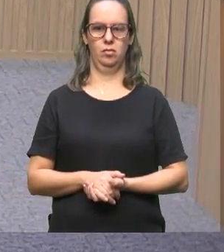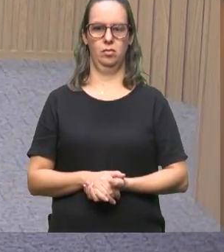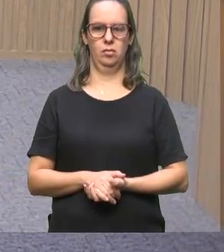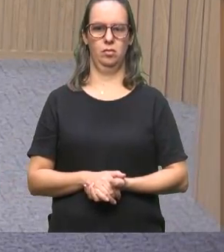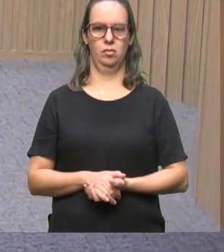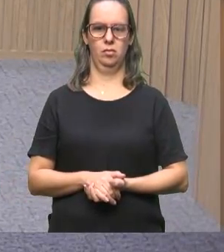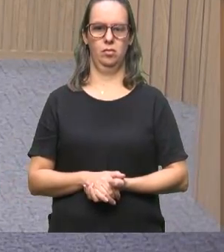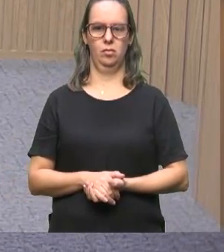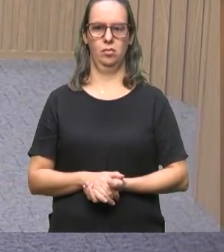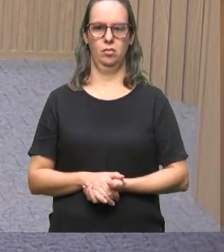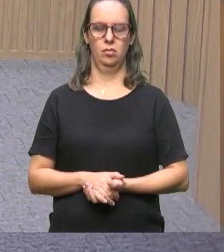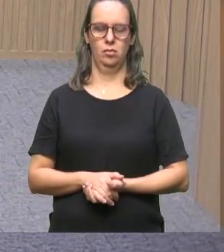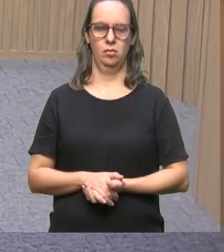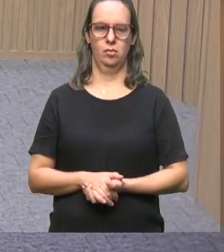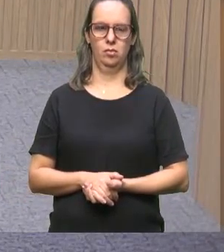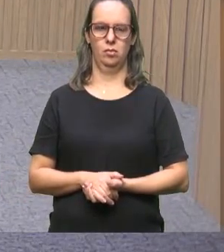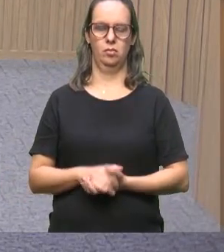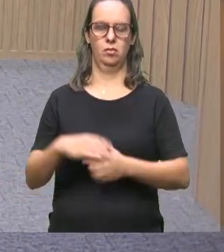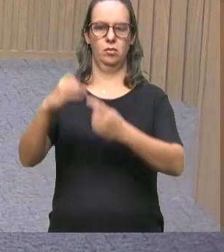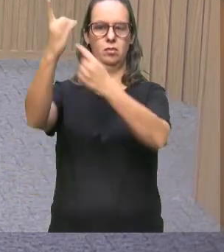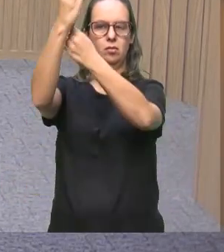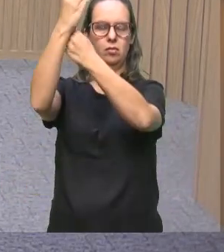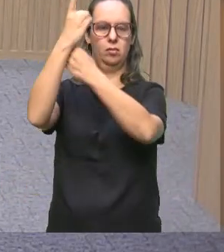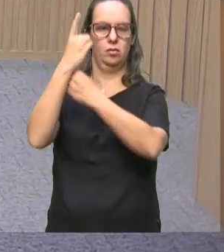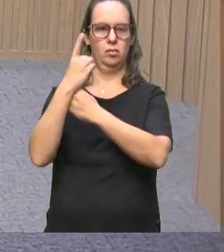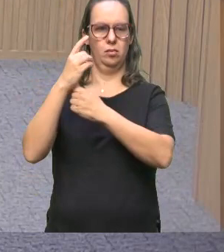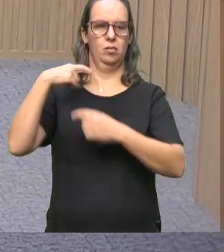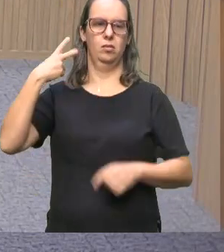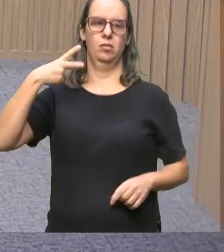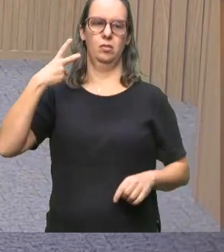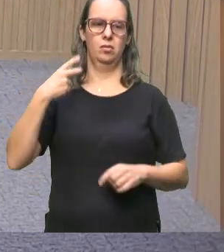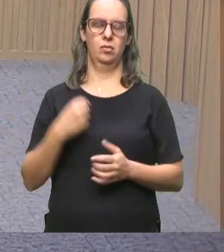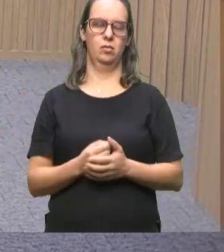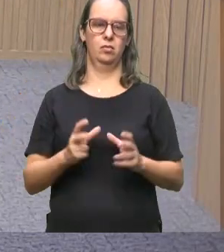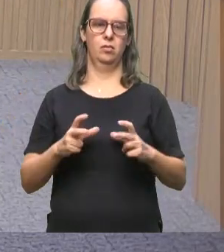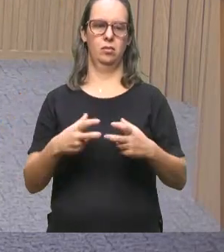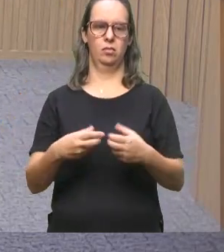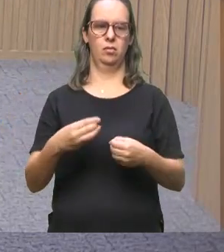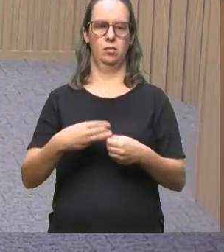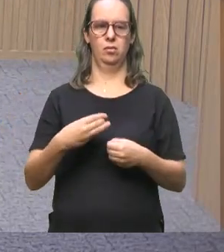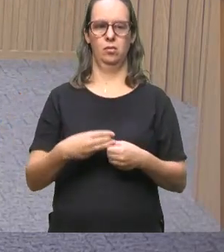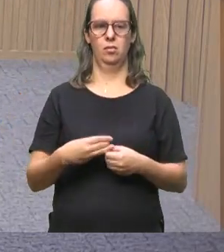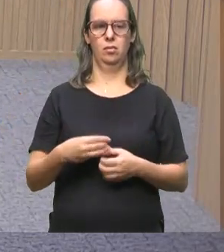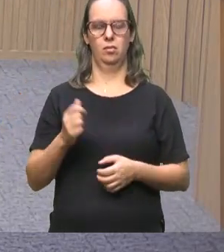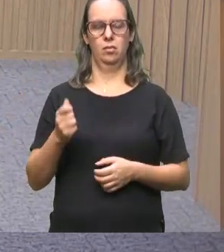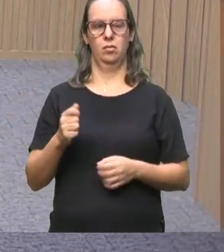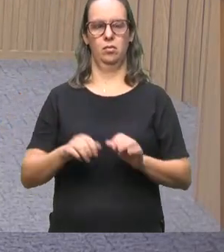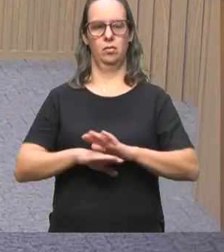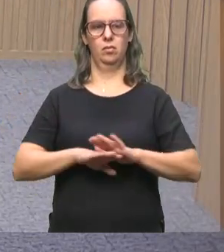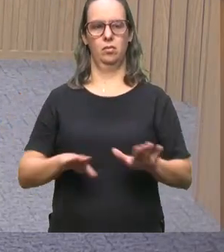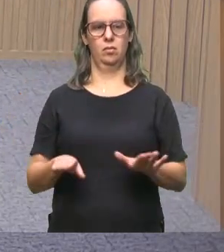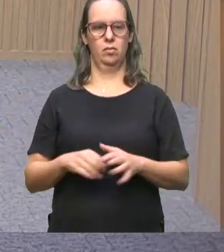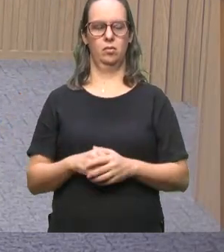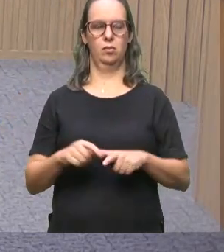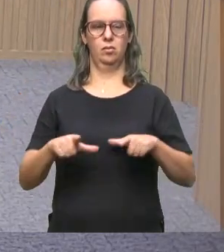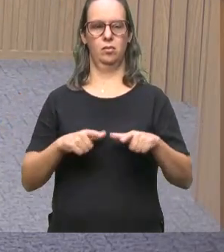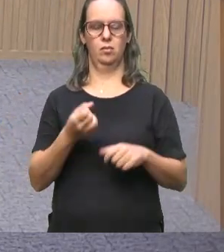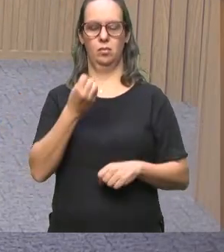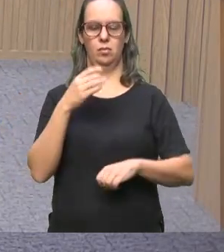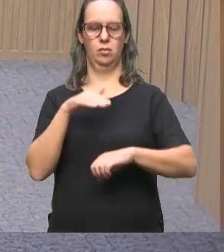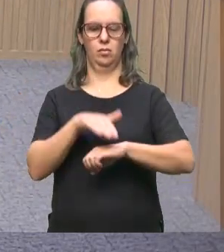Sob a proteção de Deus, os vereadores da Câmara Municipal de Assis encerram seus trabalhos. Tenham todos uma boa noite.